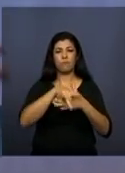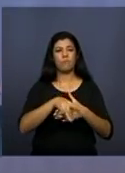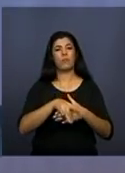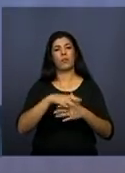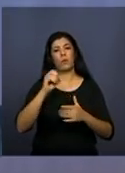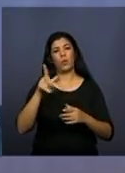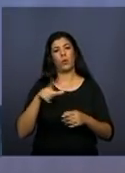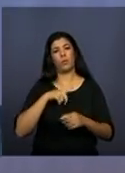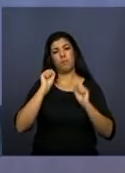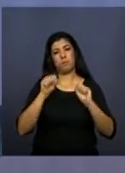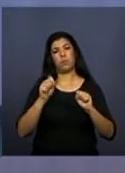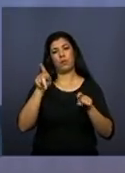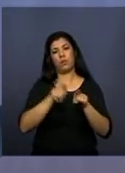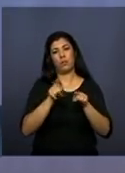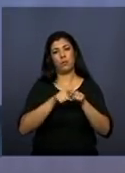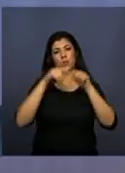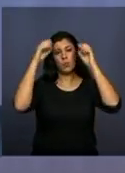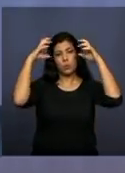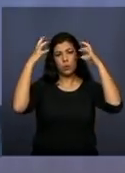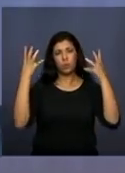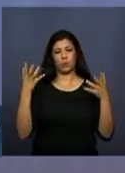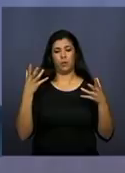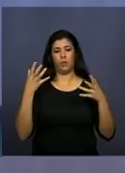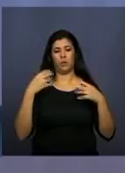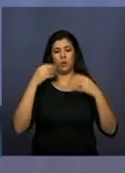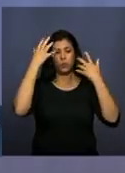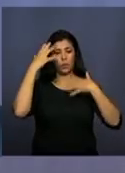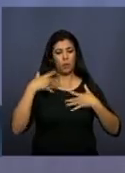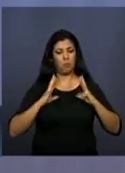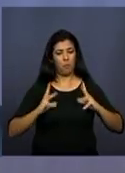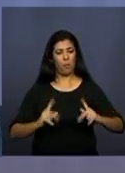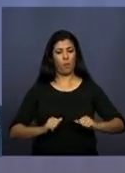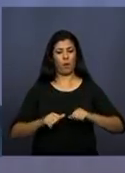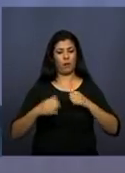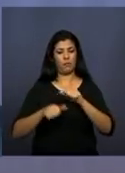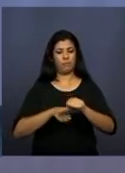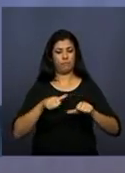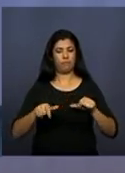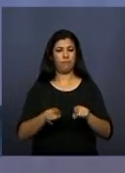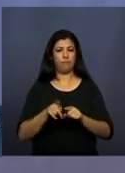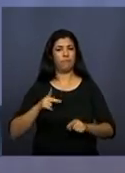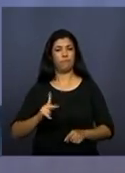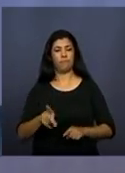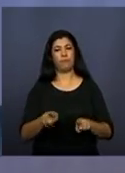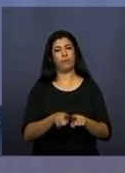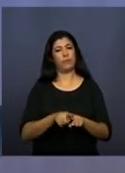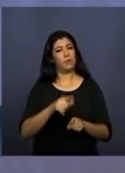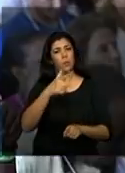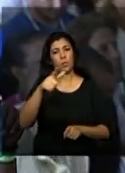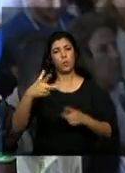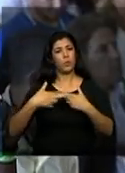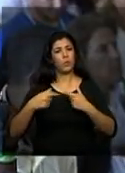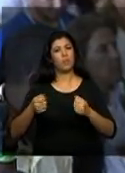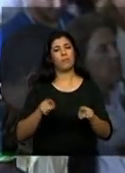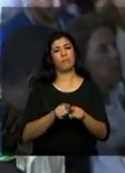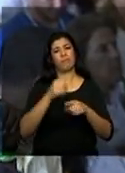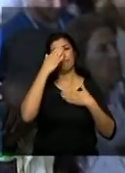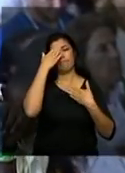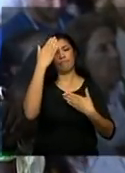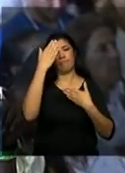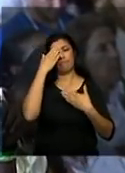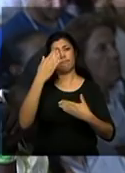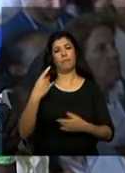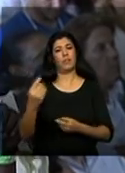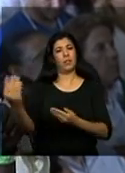essa política que a gente quer da continuidade, né? Que a gente possa continuar aí. E o resto é agradecer, né?